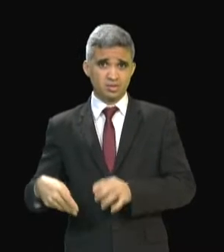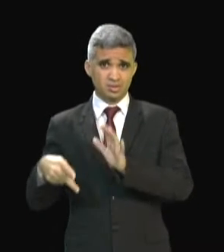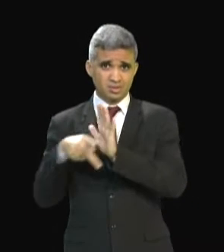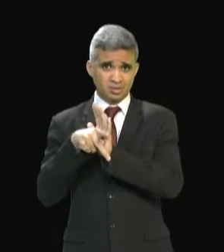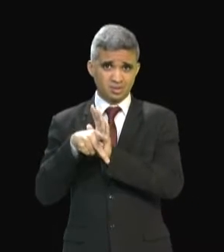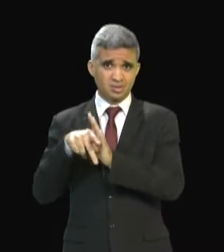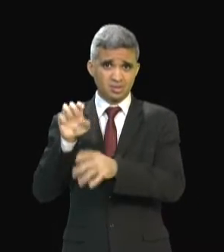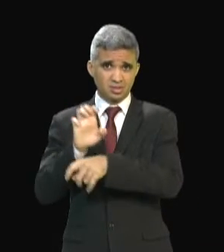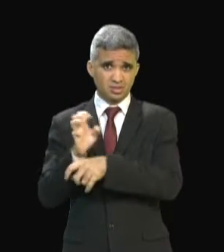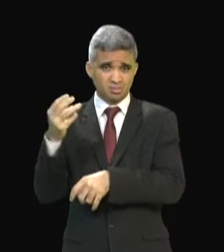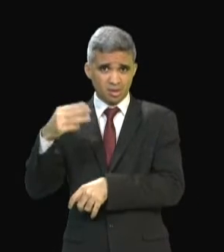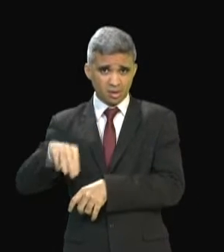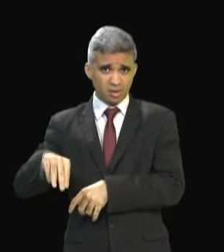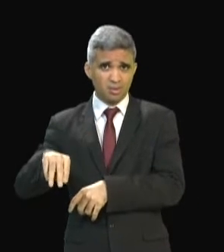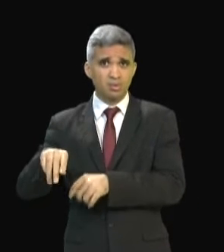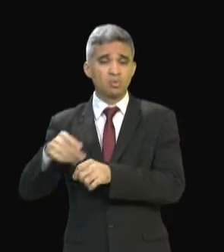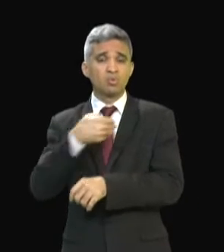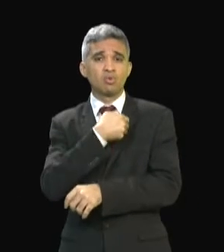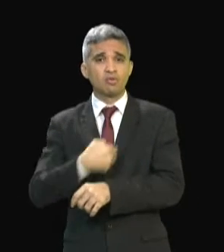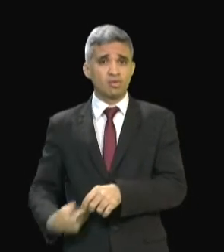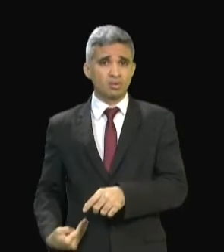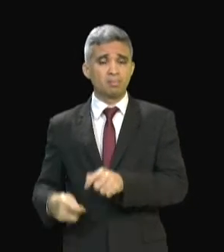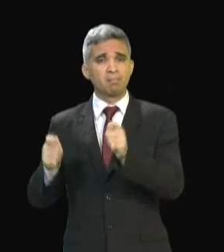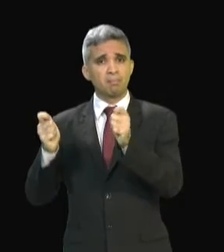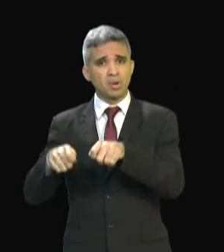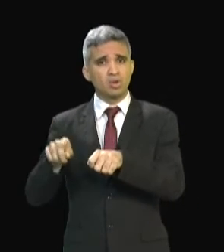instituir esse programa. Então, eu queria que